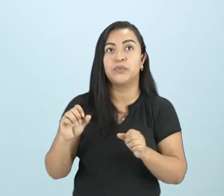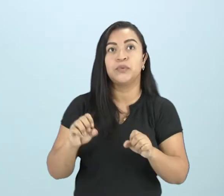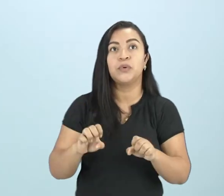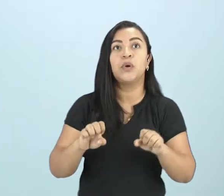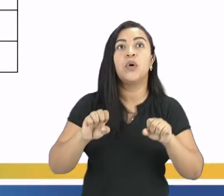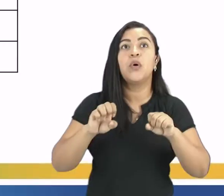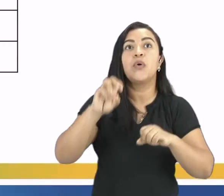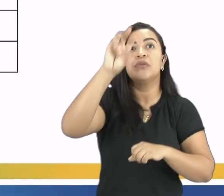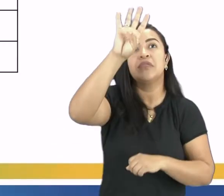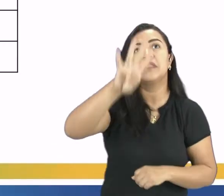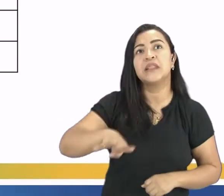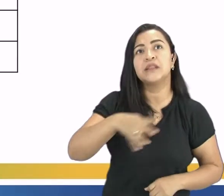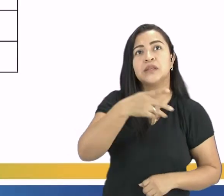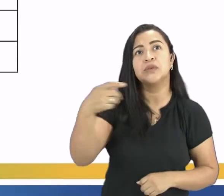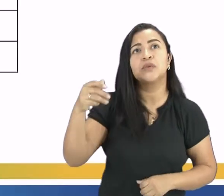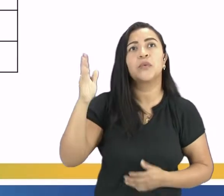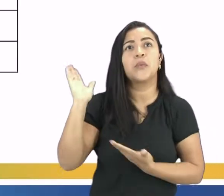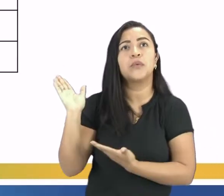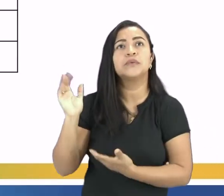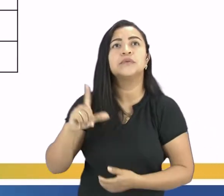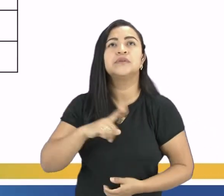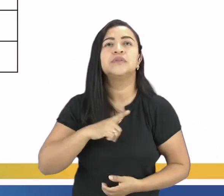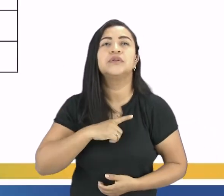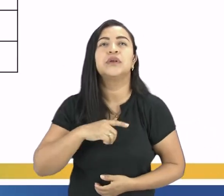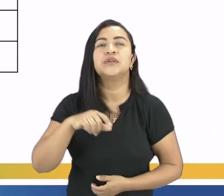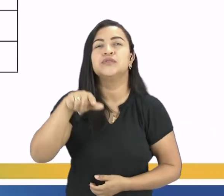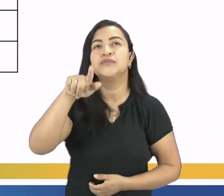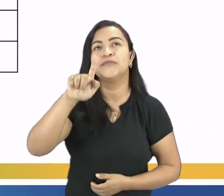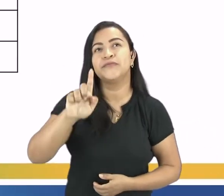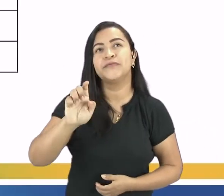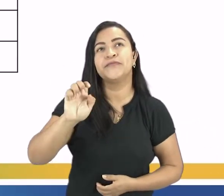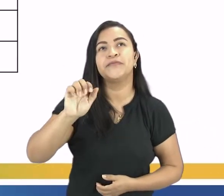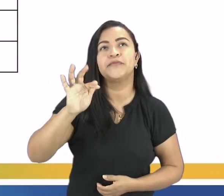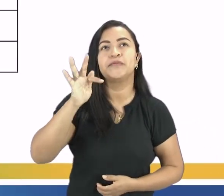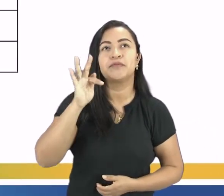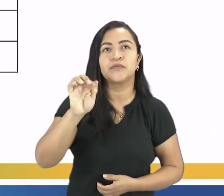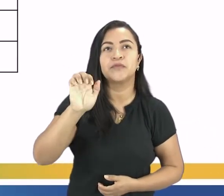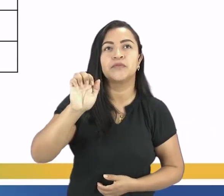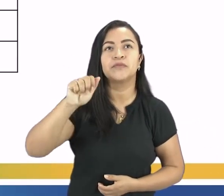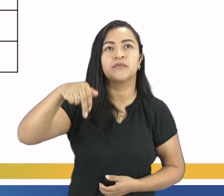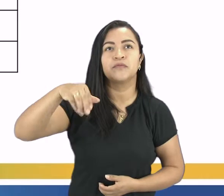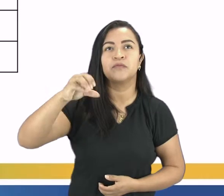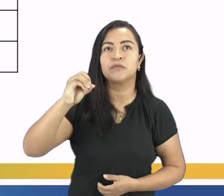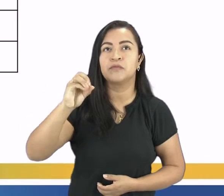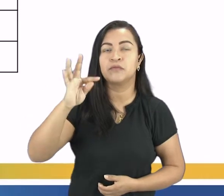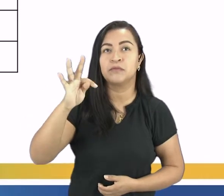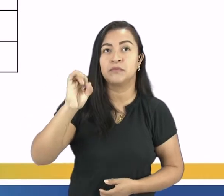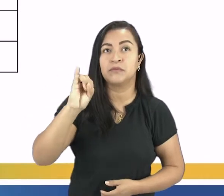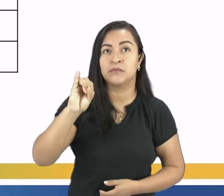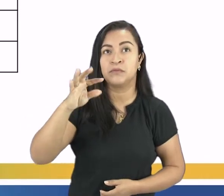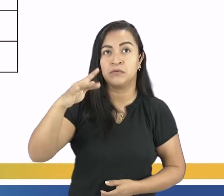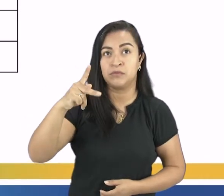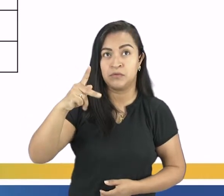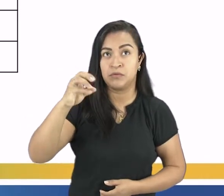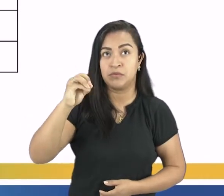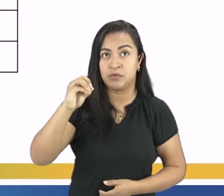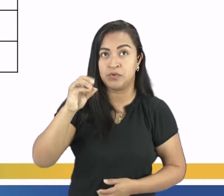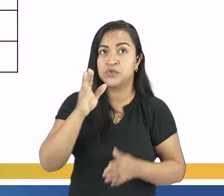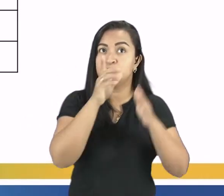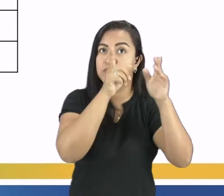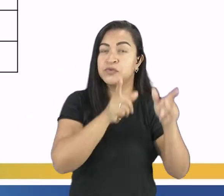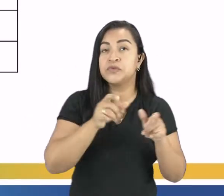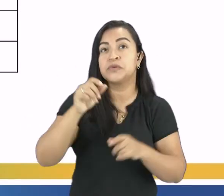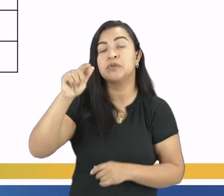fenótipos, que é a expressão externa do corpo, fenótipo, e o genótipo. Então se eu tenho todos os dominantes, eu vou ter um